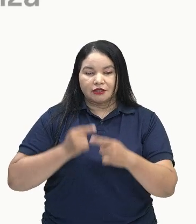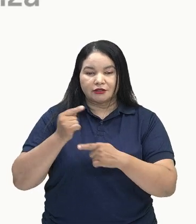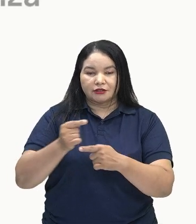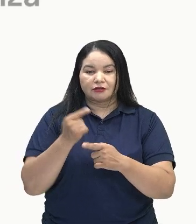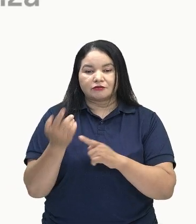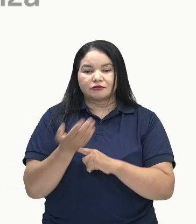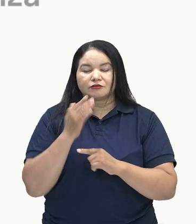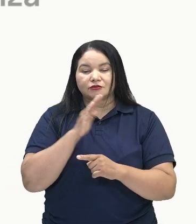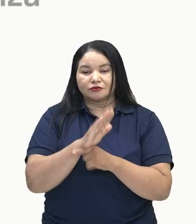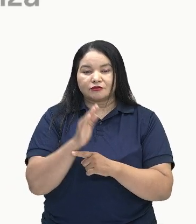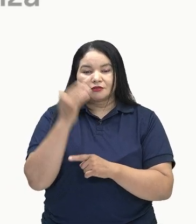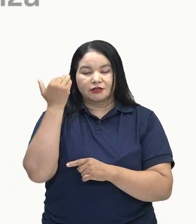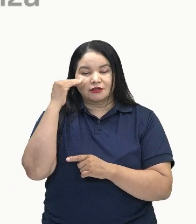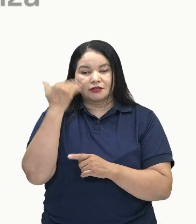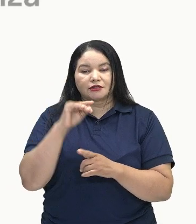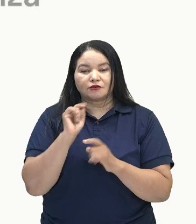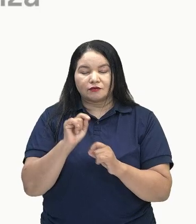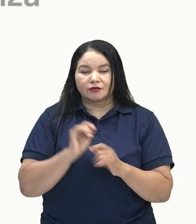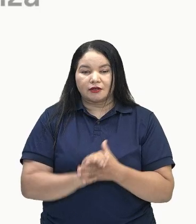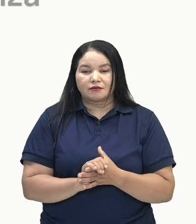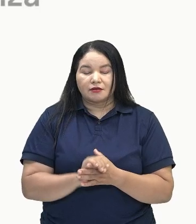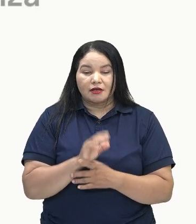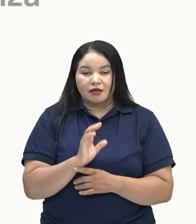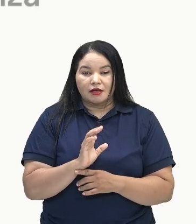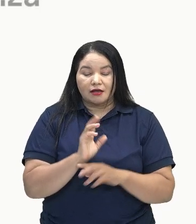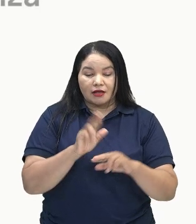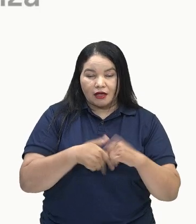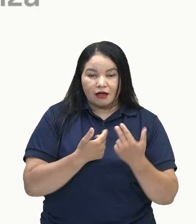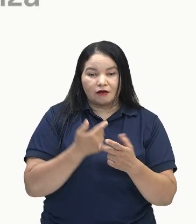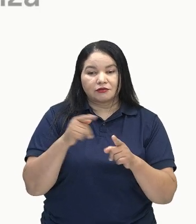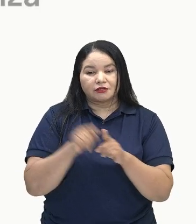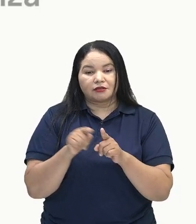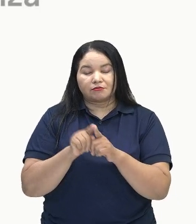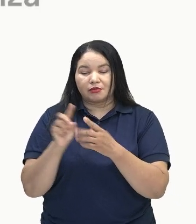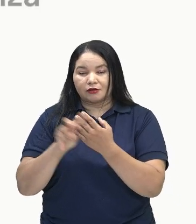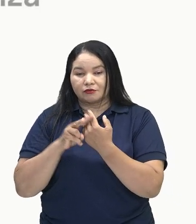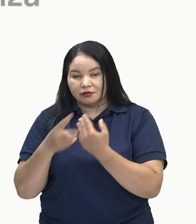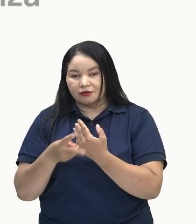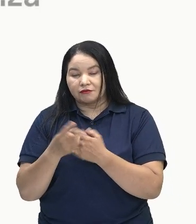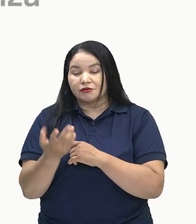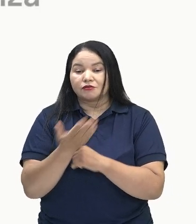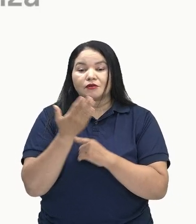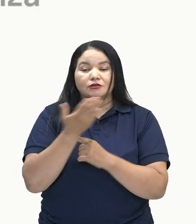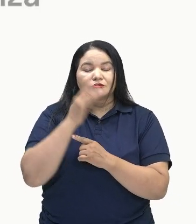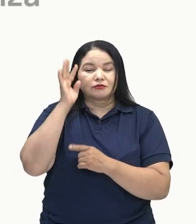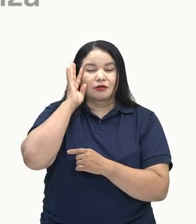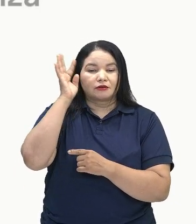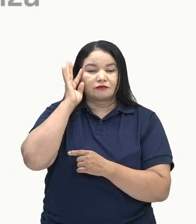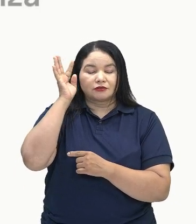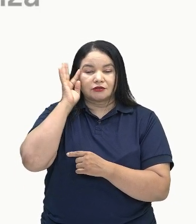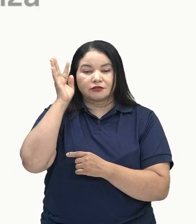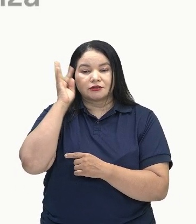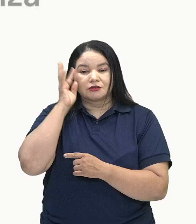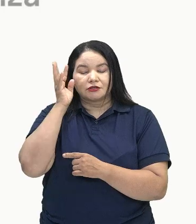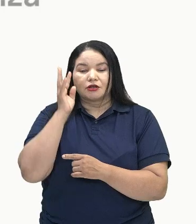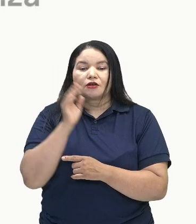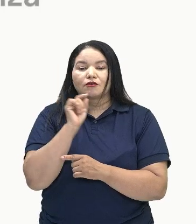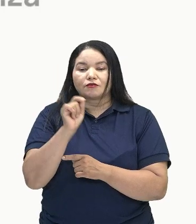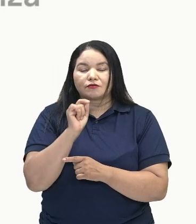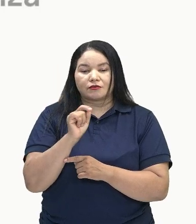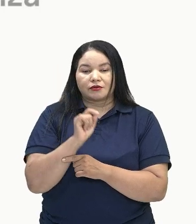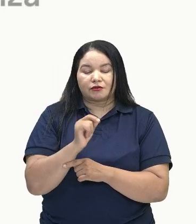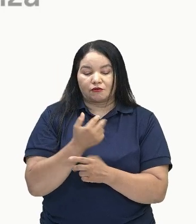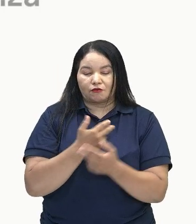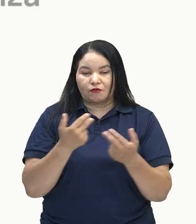de causa e consequência, né? Ele vai nos fazer pensar e chegar a uma dedução lógica de alguma